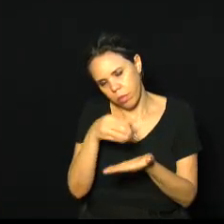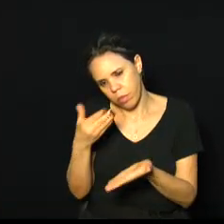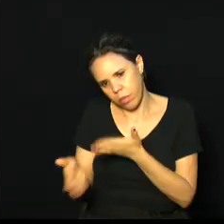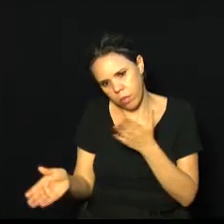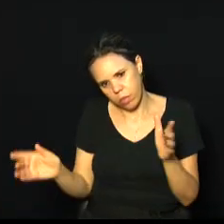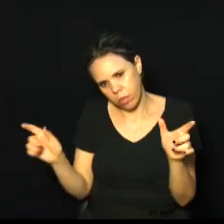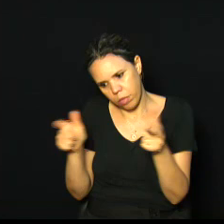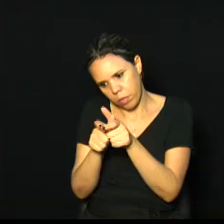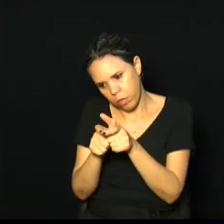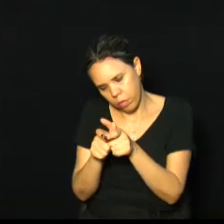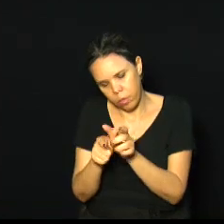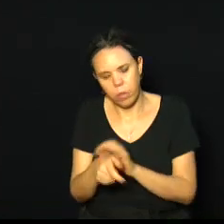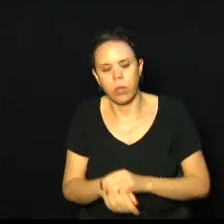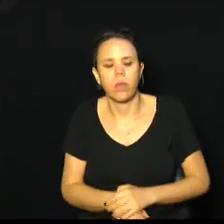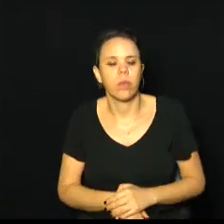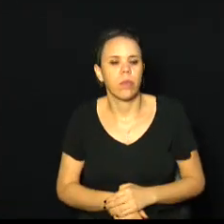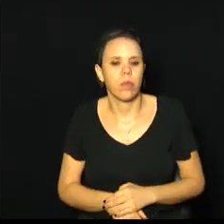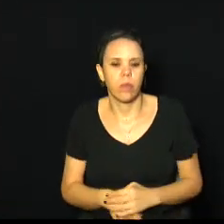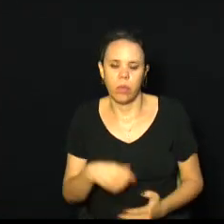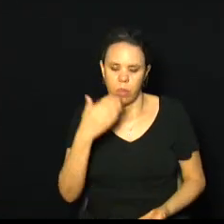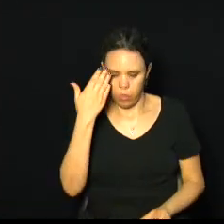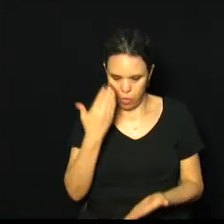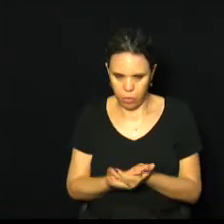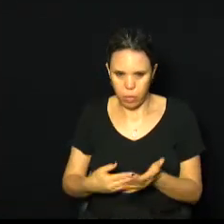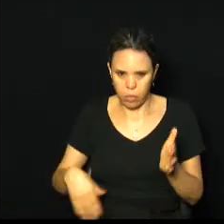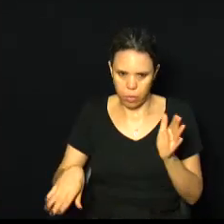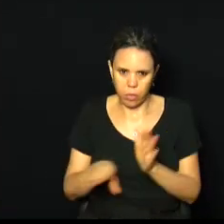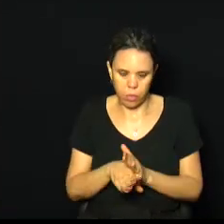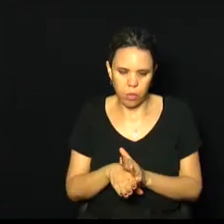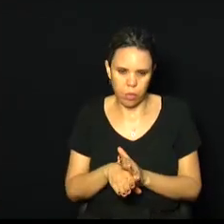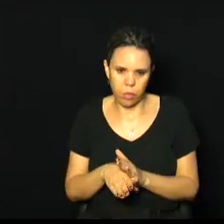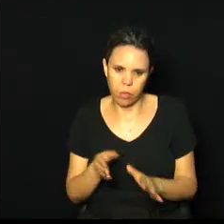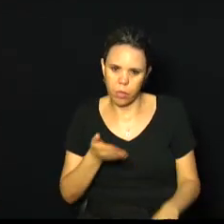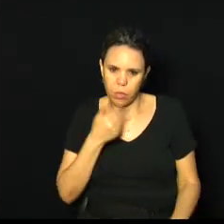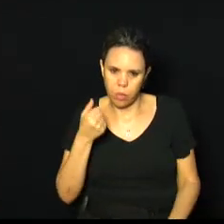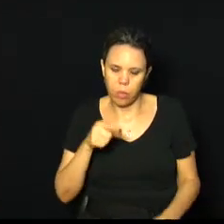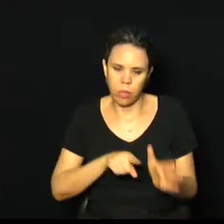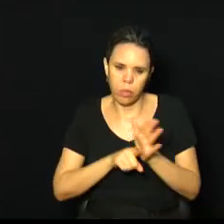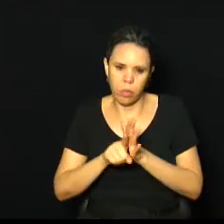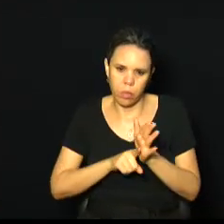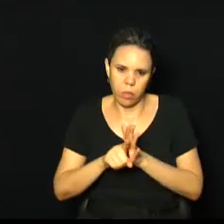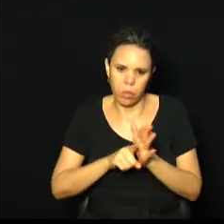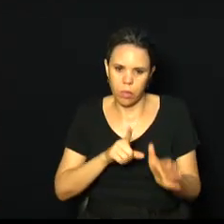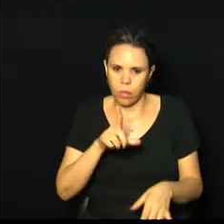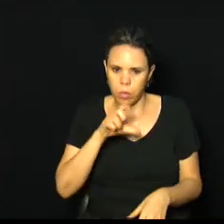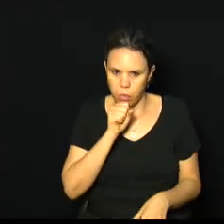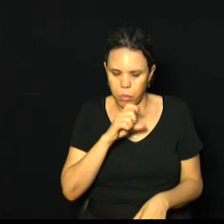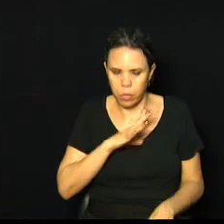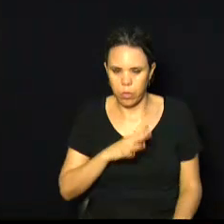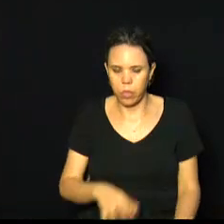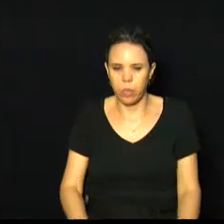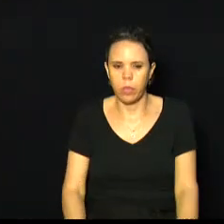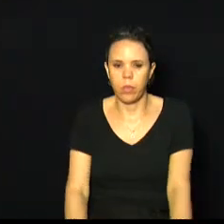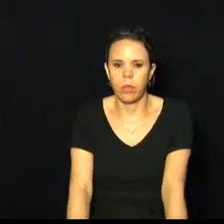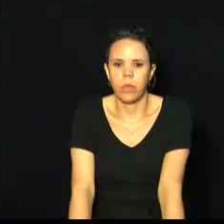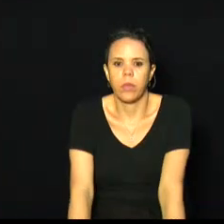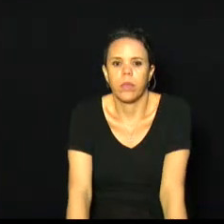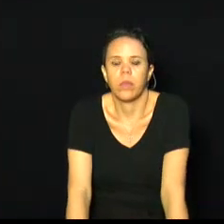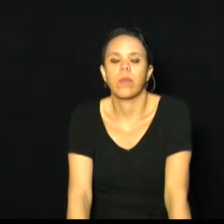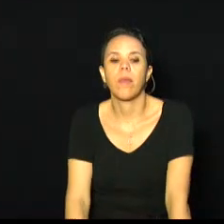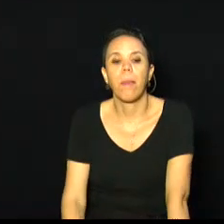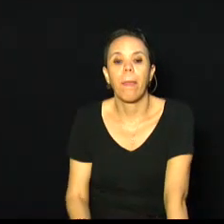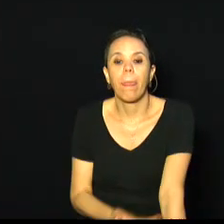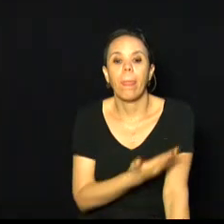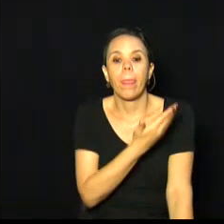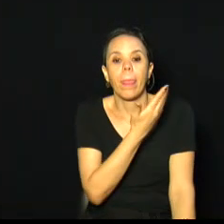deve diminuir. Né? Acredito que devemos chegar ao melhor índice, que é o índice de Limeira. Né? Esse aqui